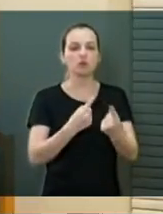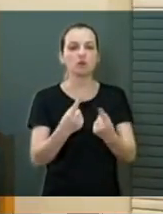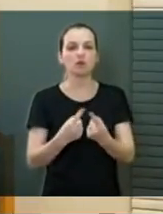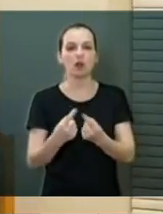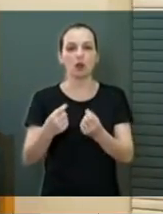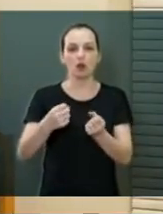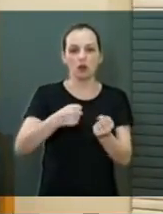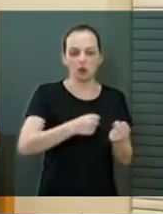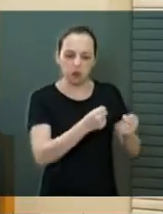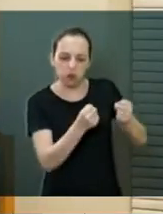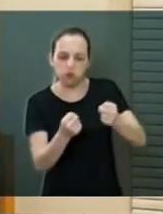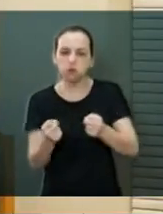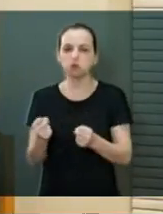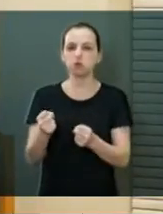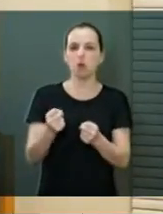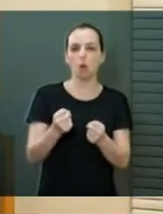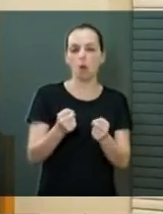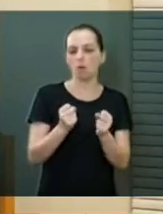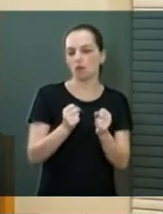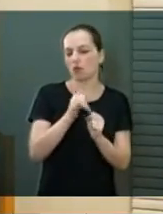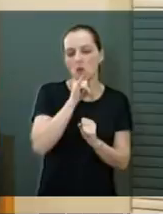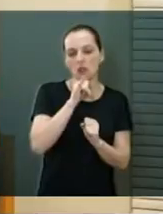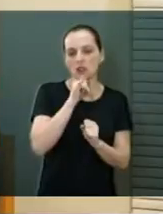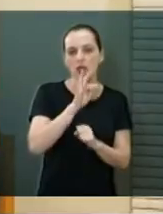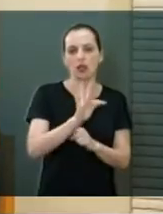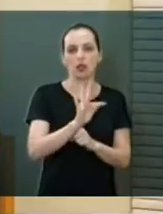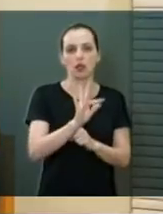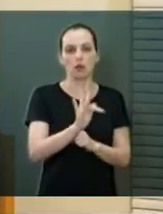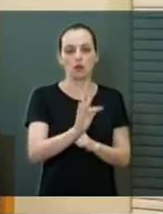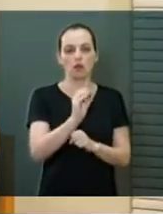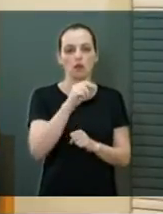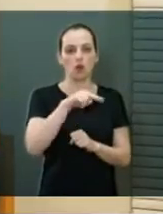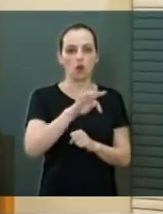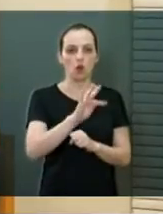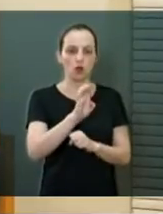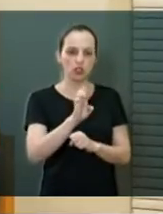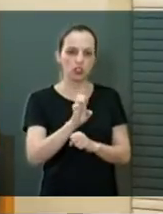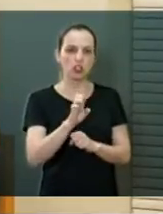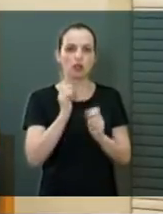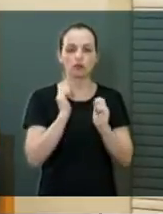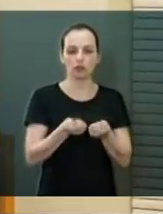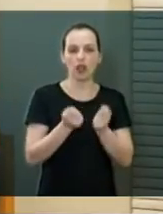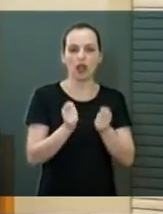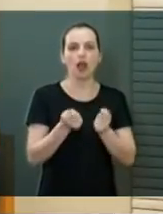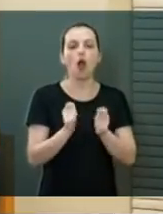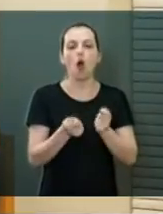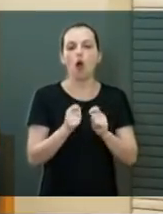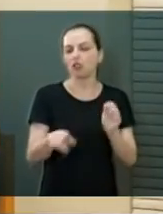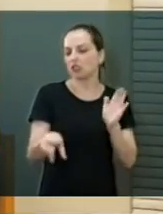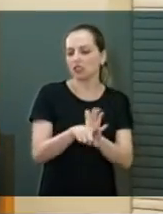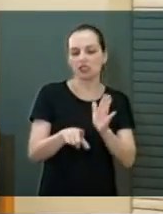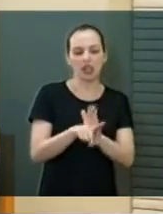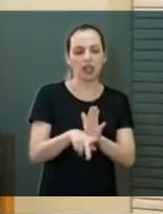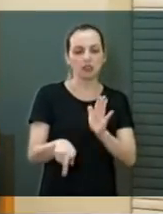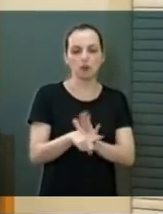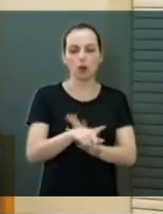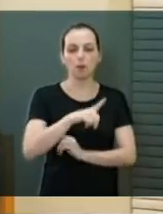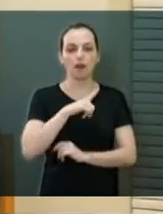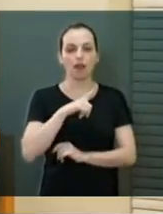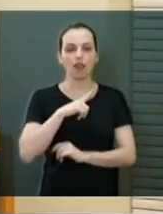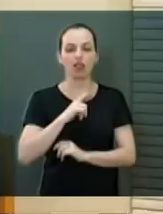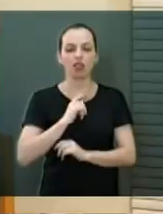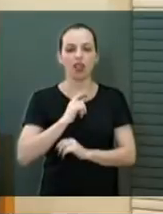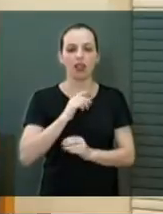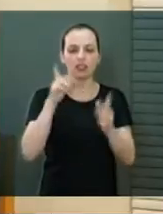arriscadas, acontece muito ao redor da fonte, por exemplo. Lei do trânsito de veículos de tração animal, conhecida como a lei das carroças, lei da limpeza